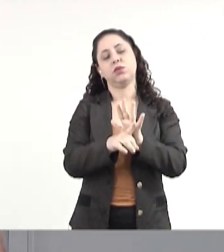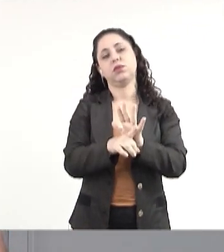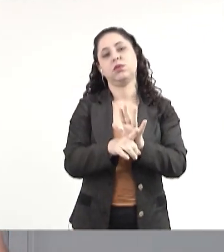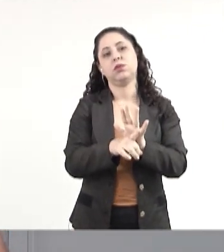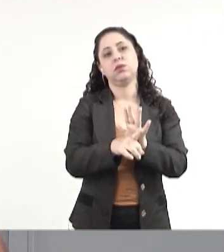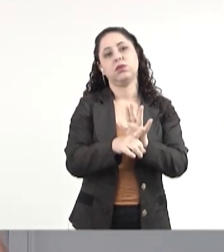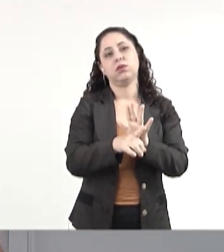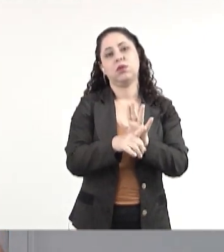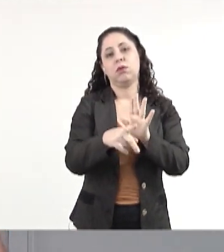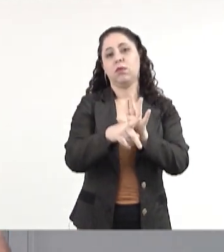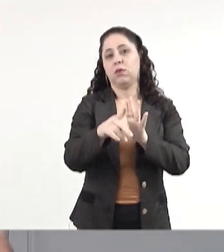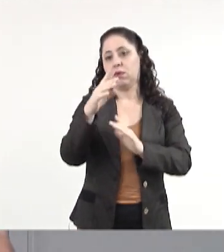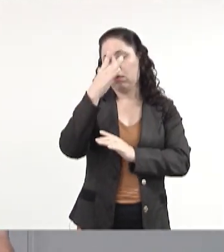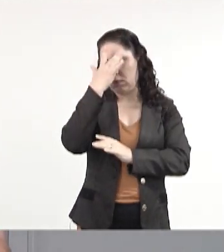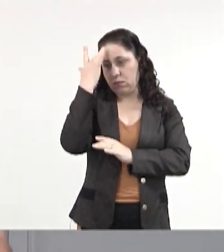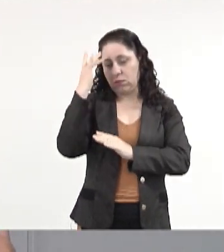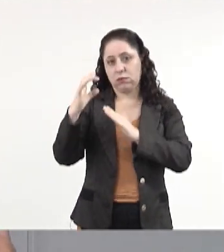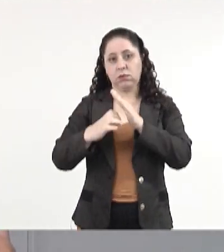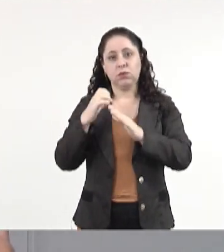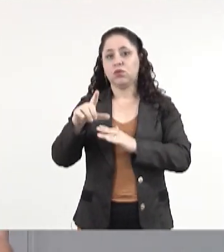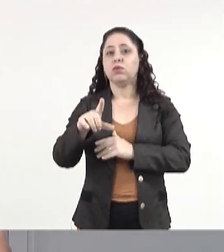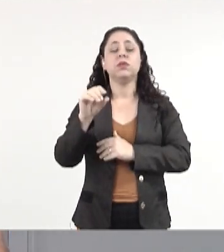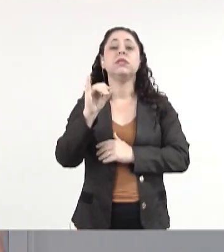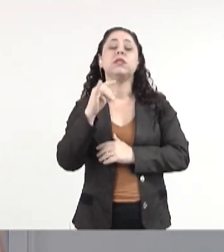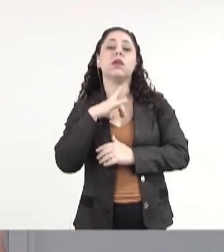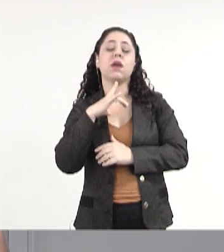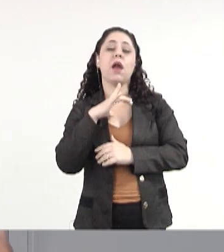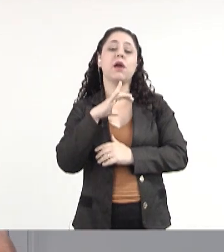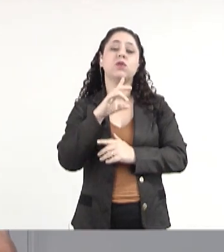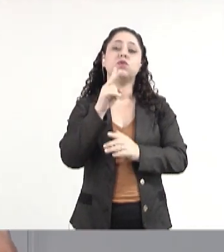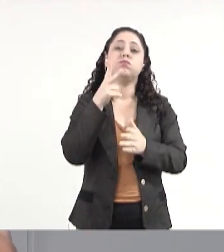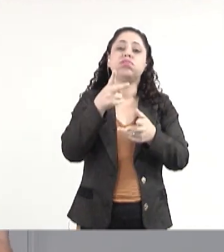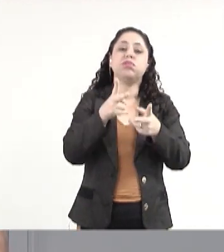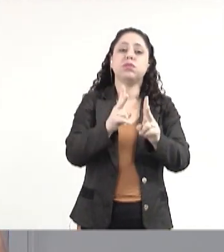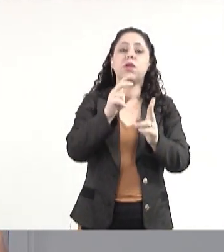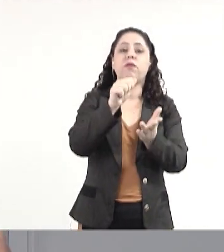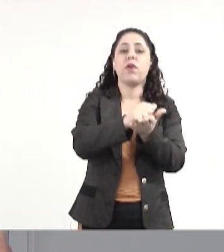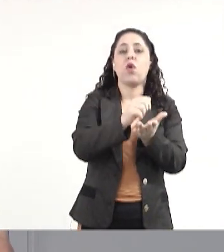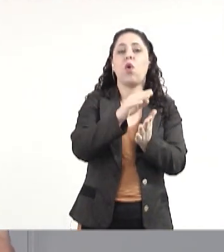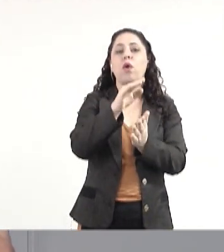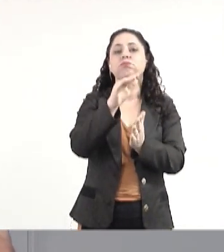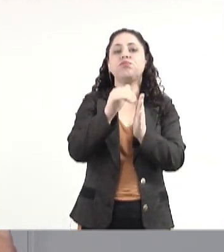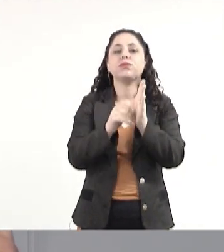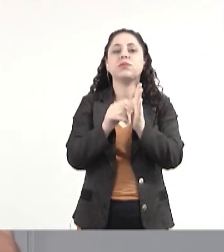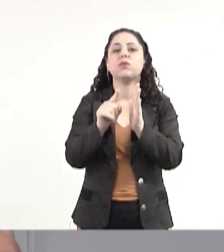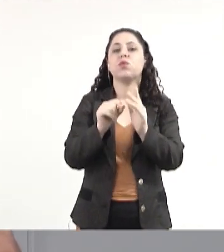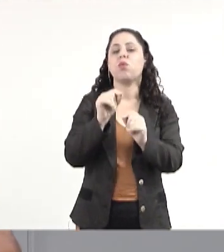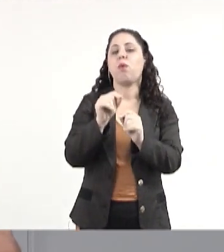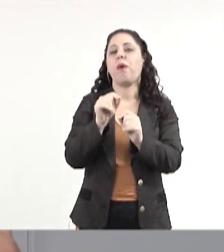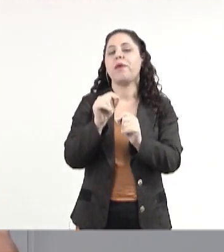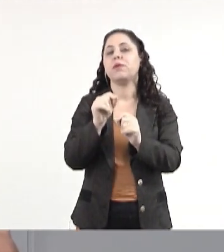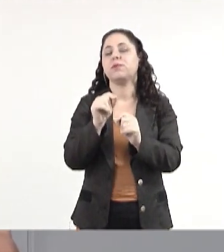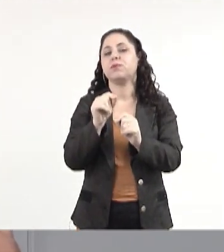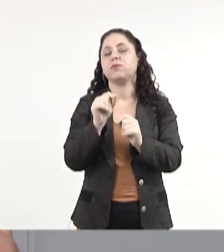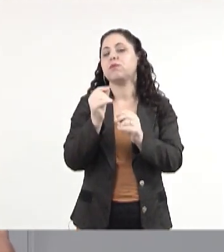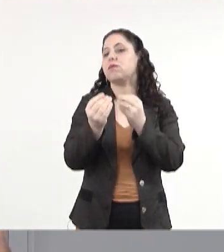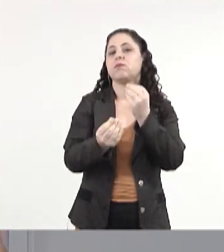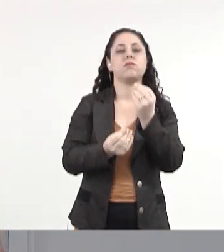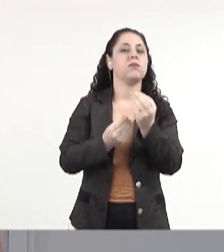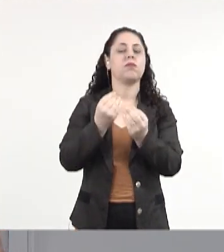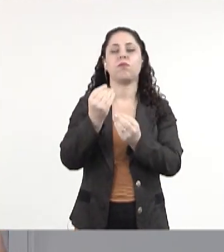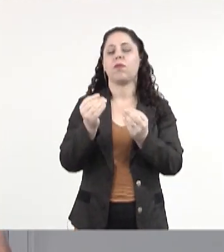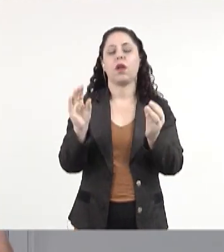do próprio empresário escolher se ele quer o crédito fixo ou presumido. Então, assim, eu acho que é uma maneira